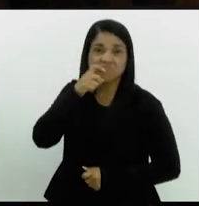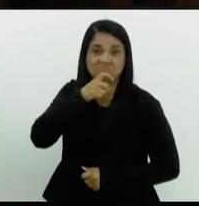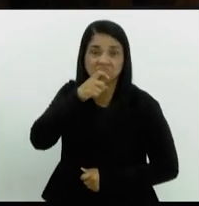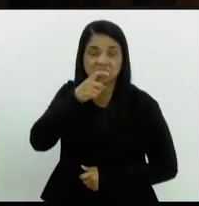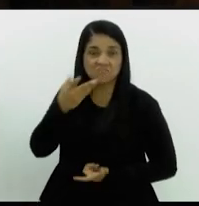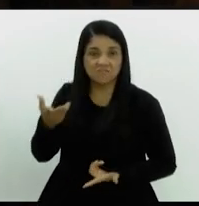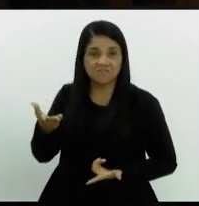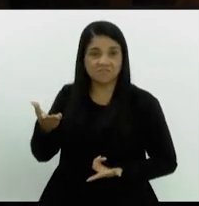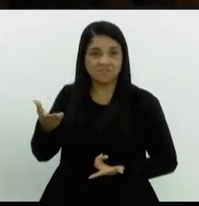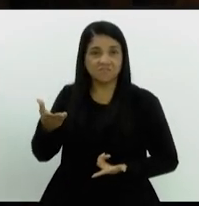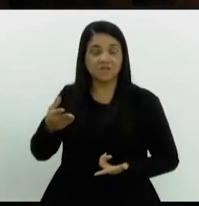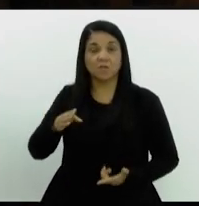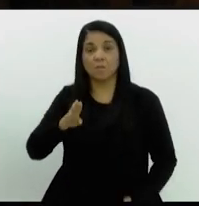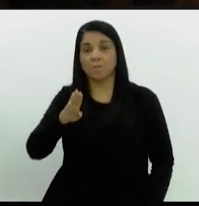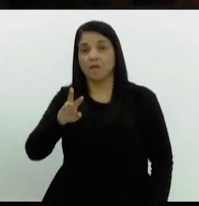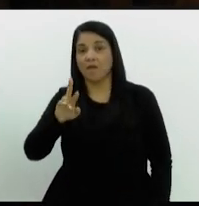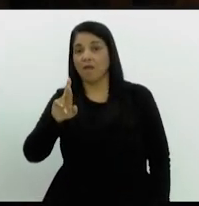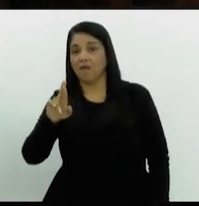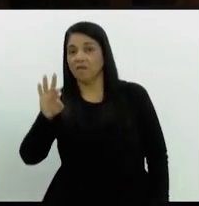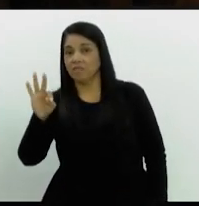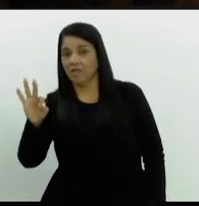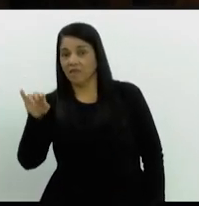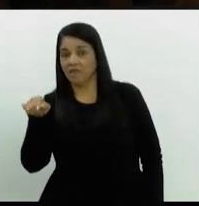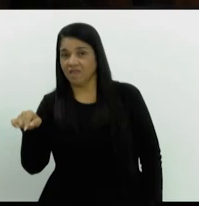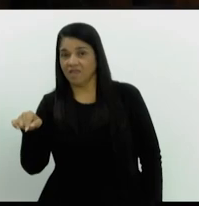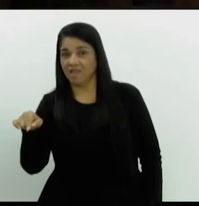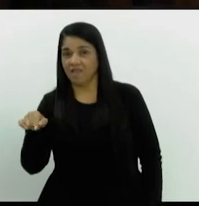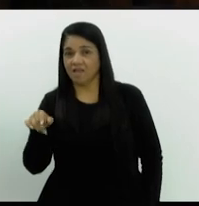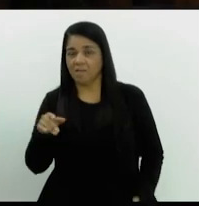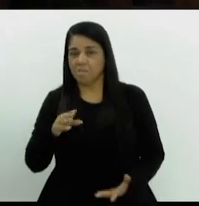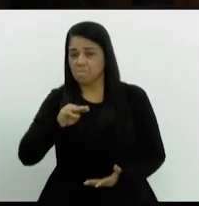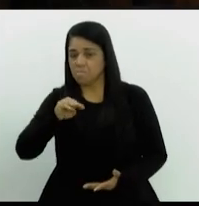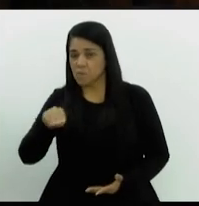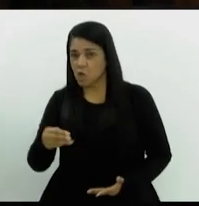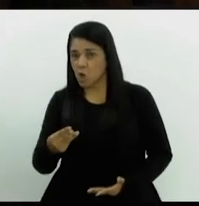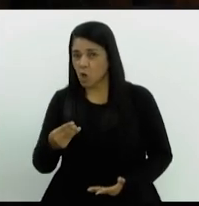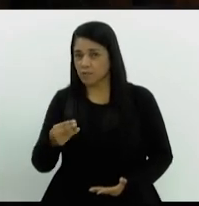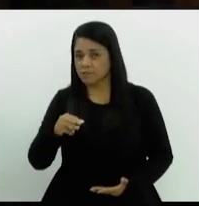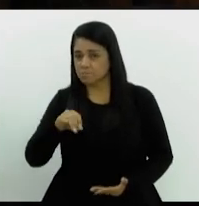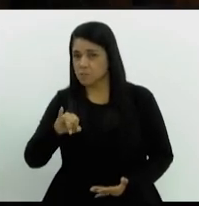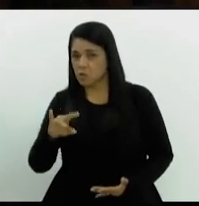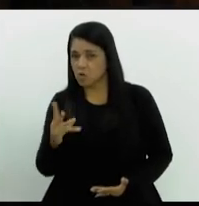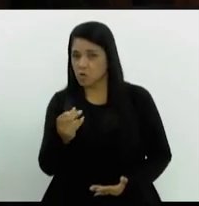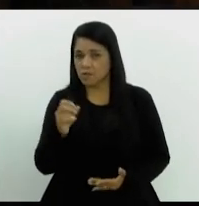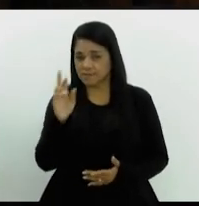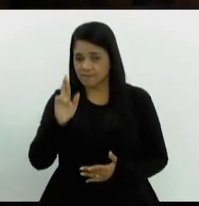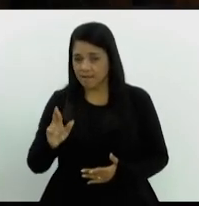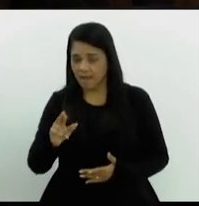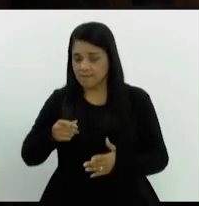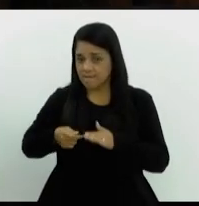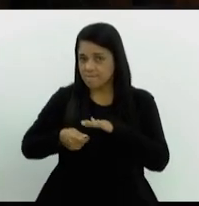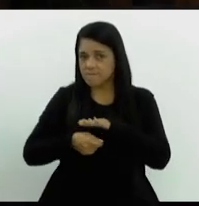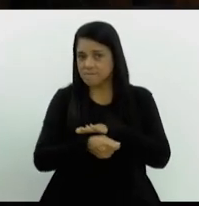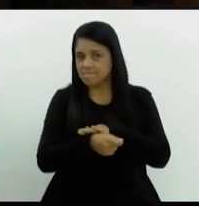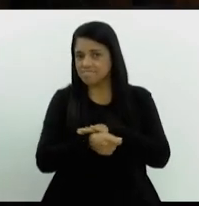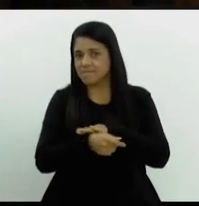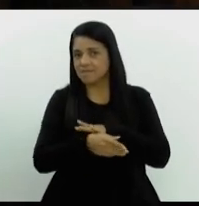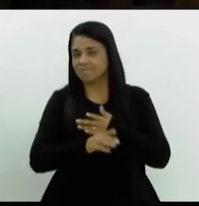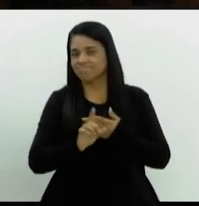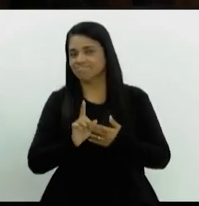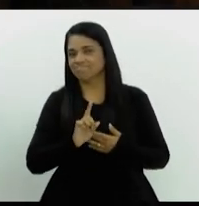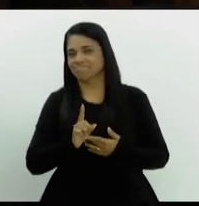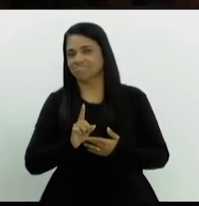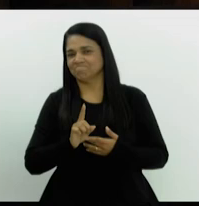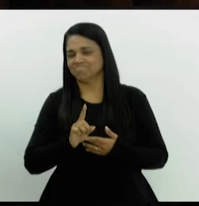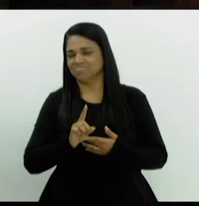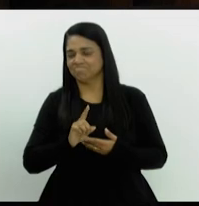caso do BRT, que pegou alguns milhões de reais dizendo que era investimento, mas, na verdade,